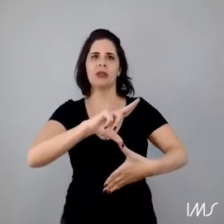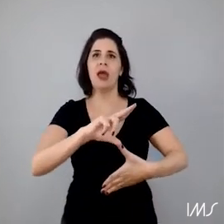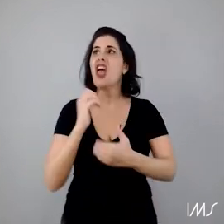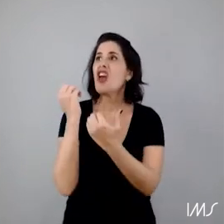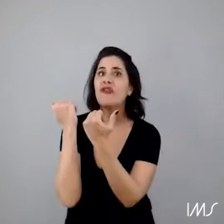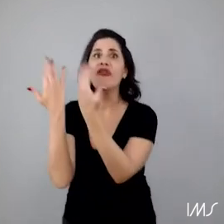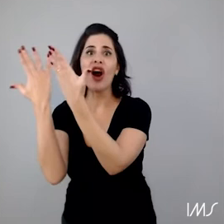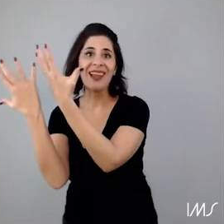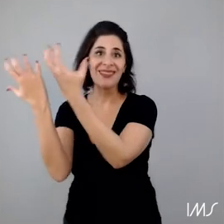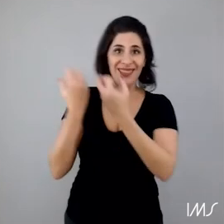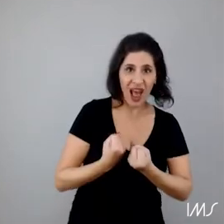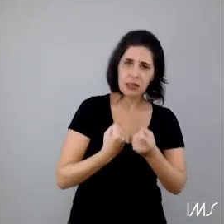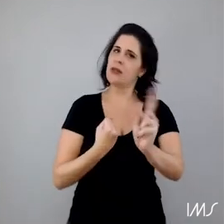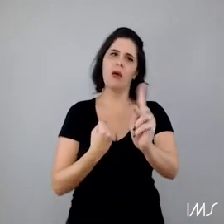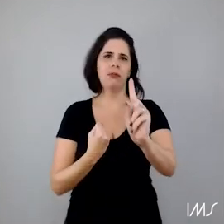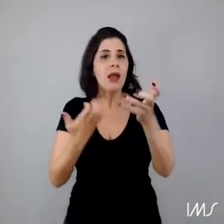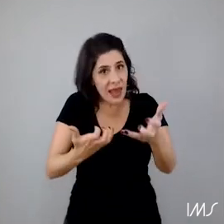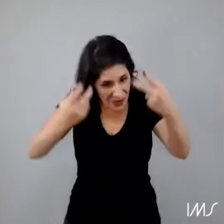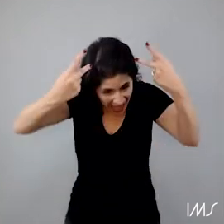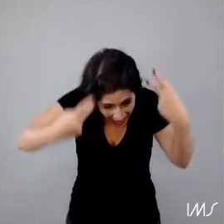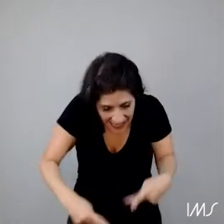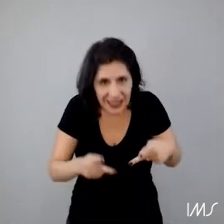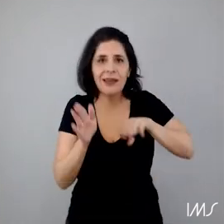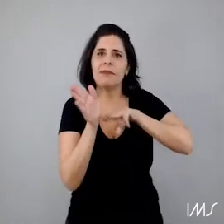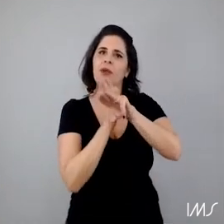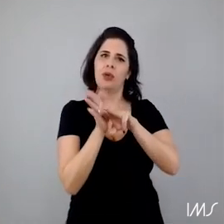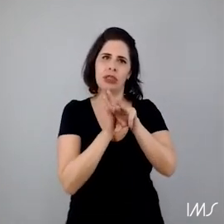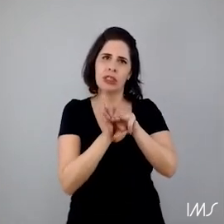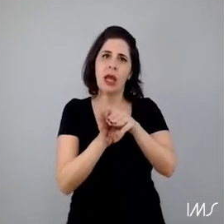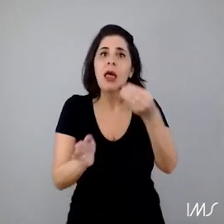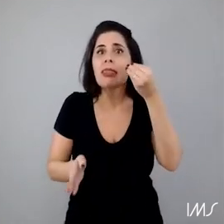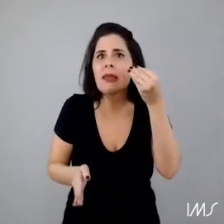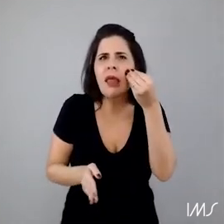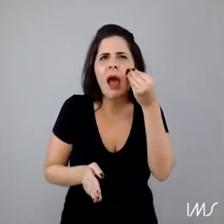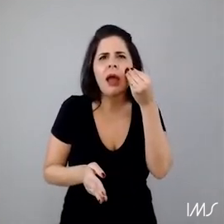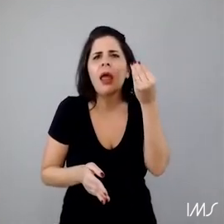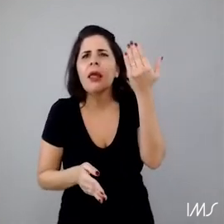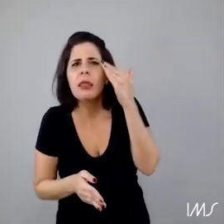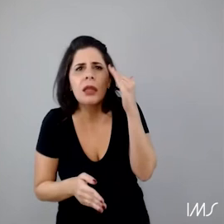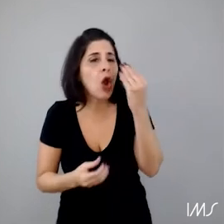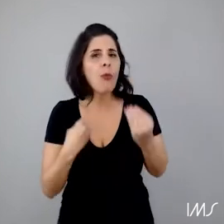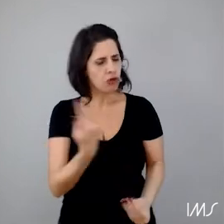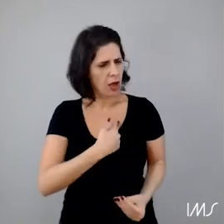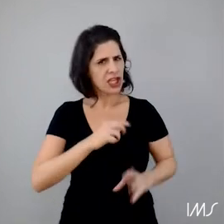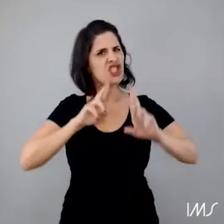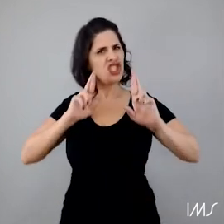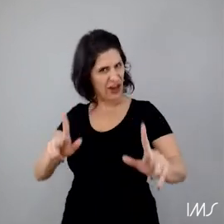desse exotismo, para se poder compreender também em que medida que esse